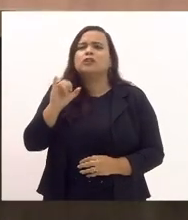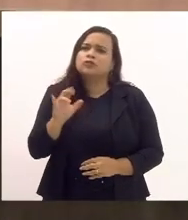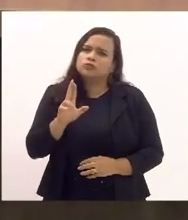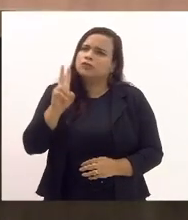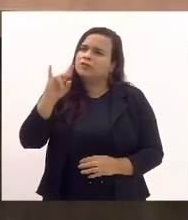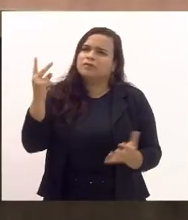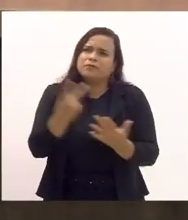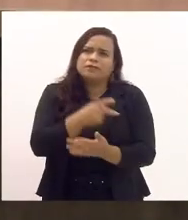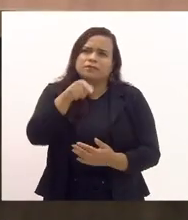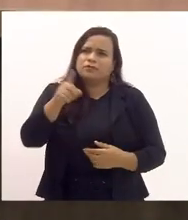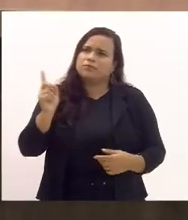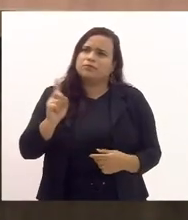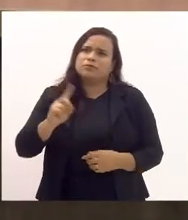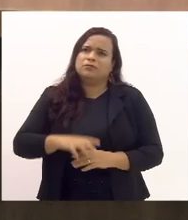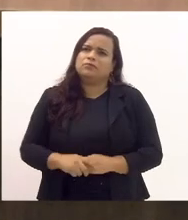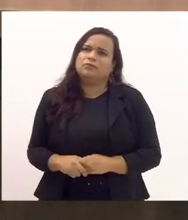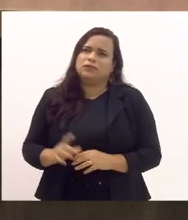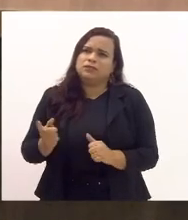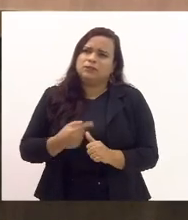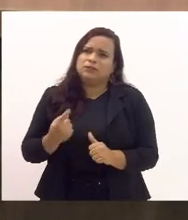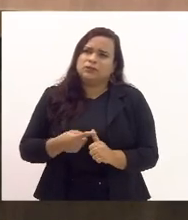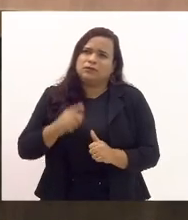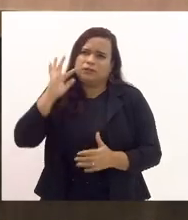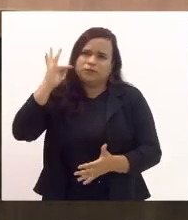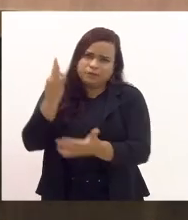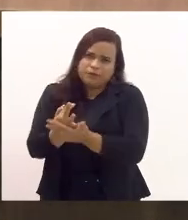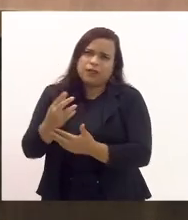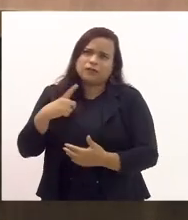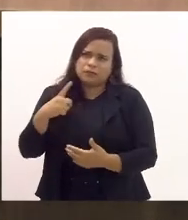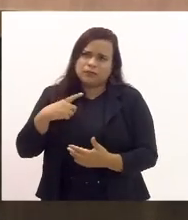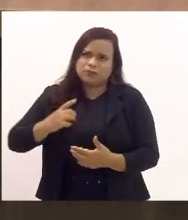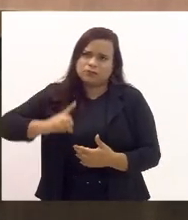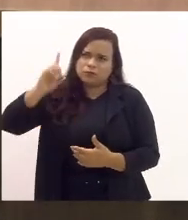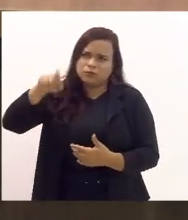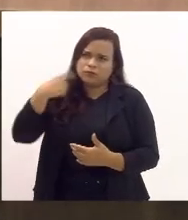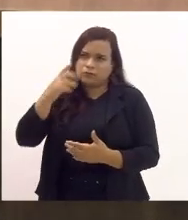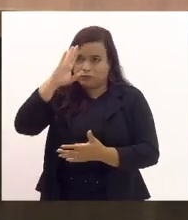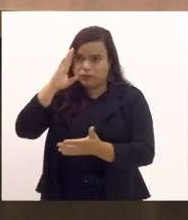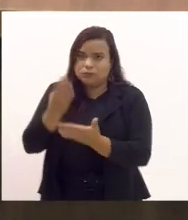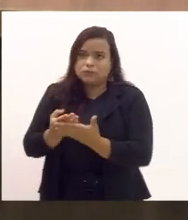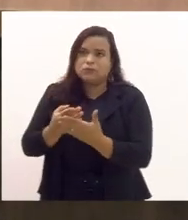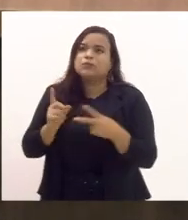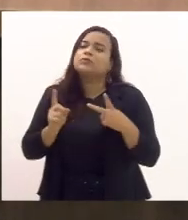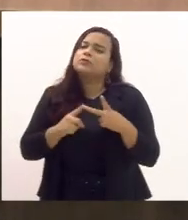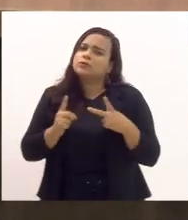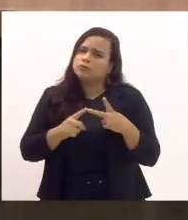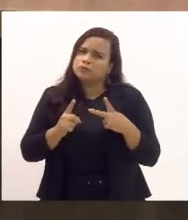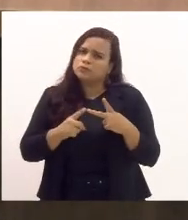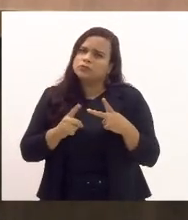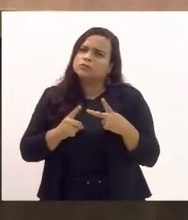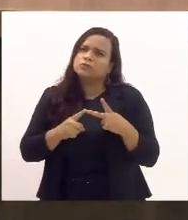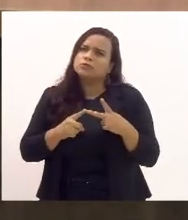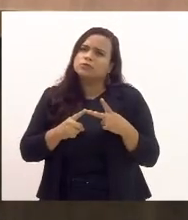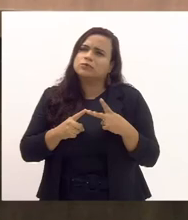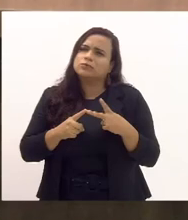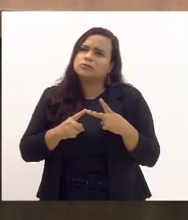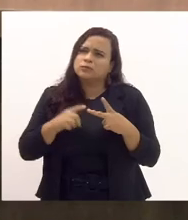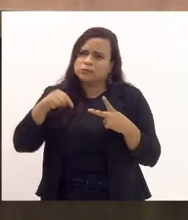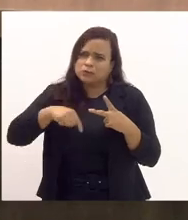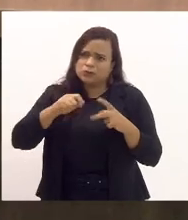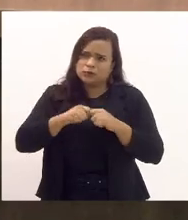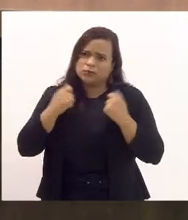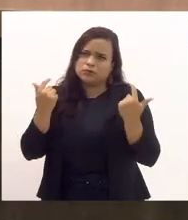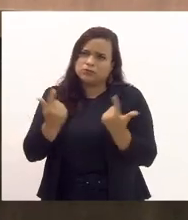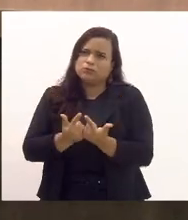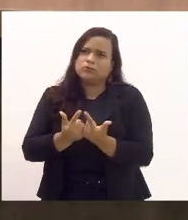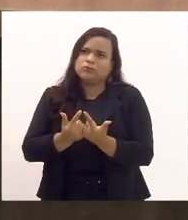vai chegar esse tempo Primeiro porque temos fé cremos em Deus e segundo porque aqui